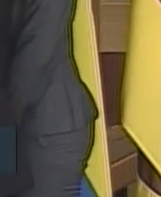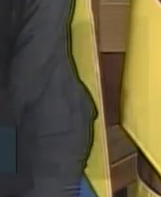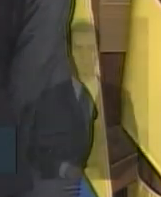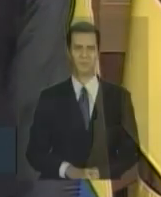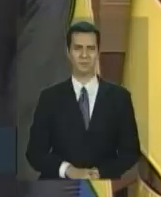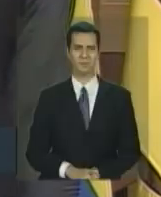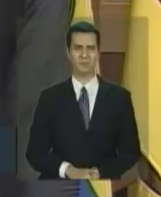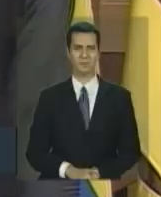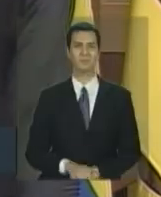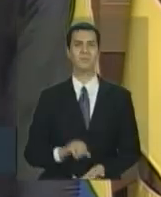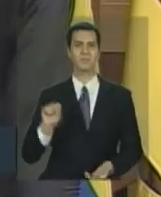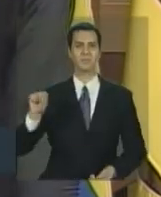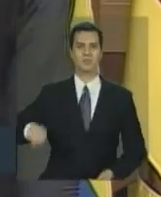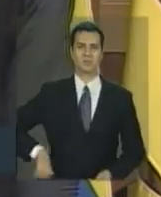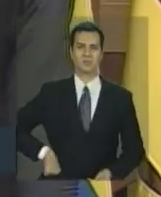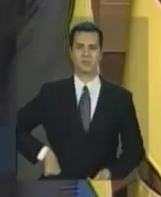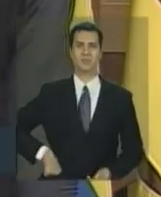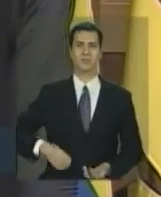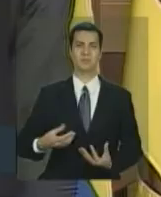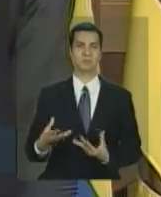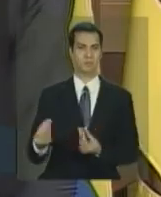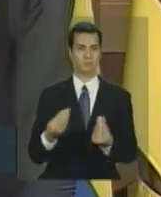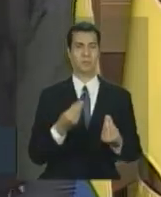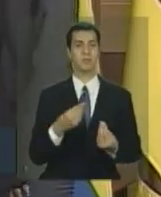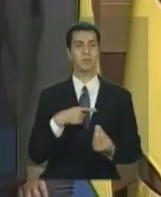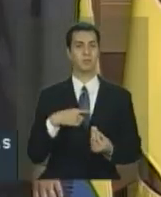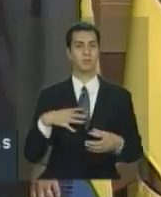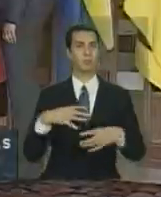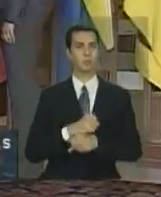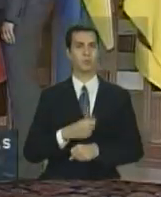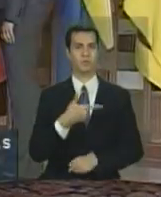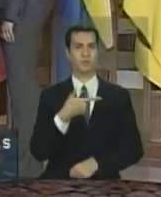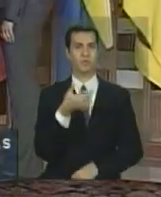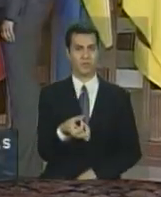Esses embaixadores, a partir de agora, num total de 20,